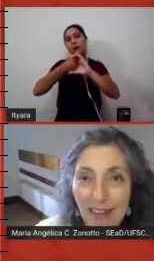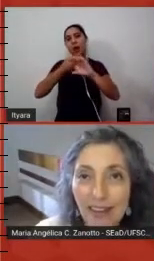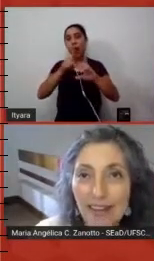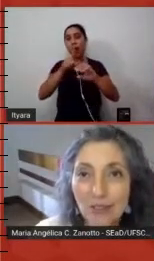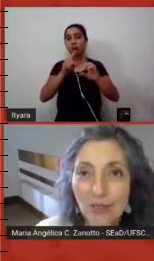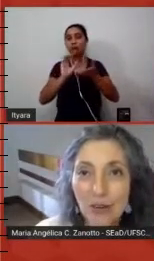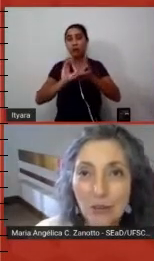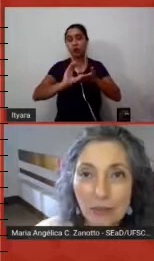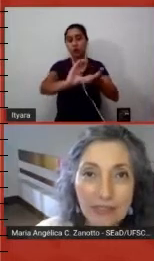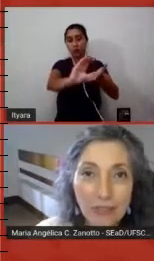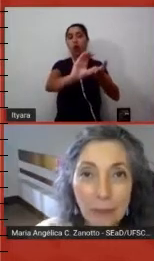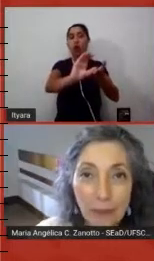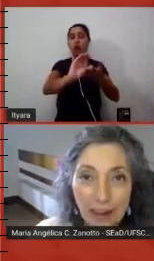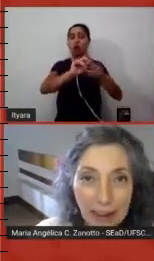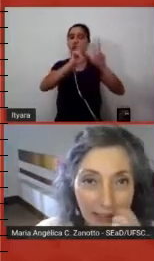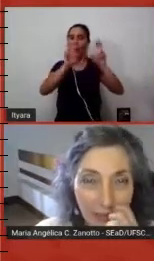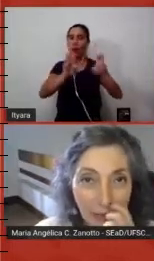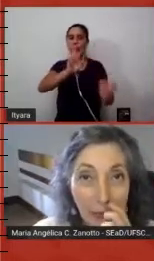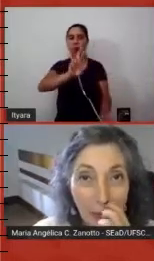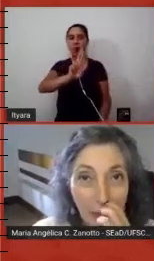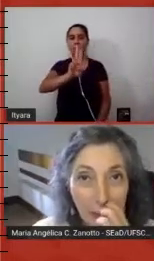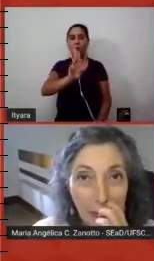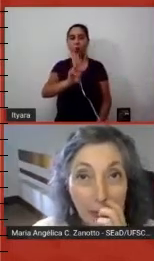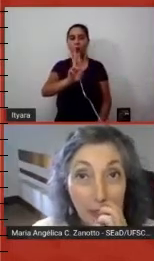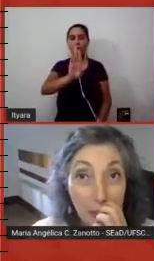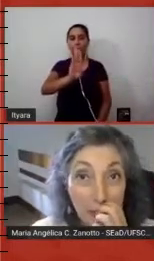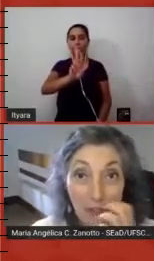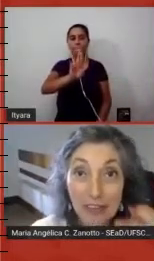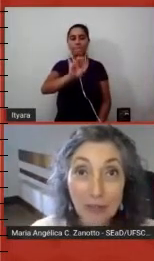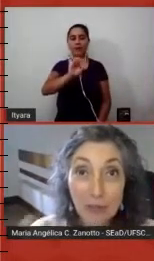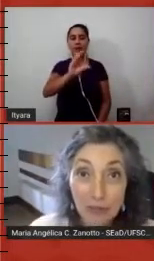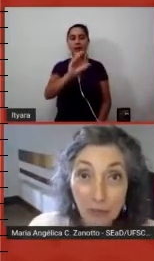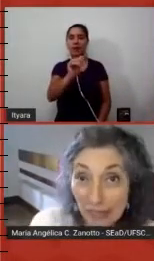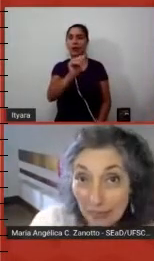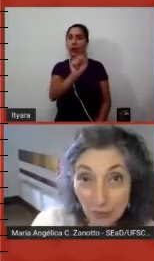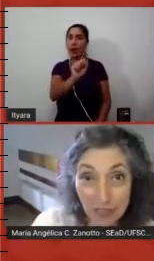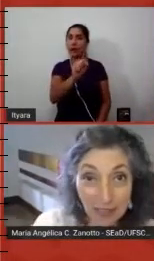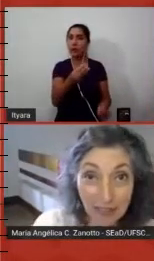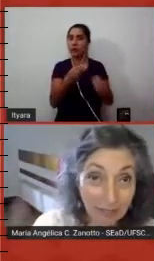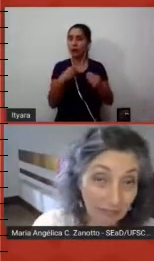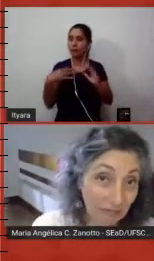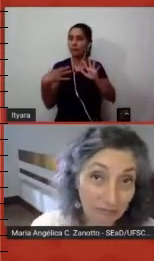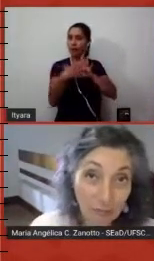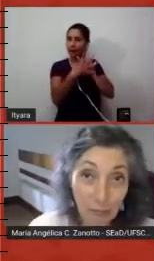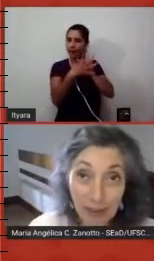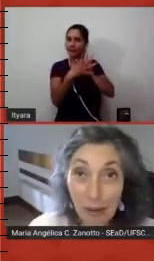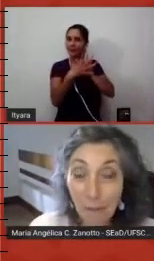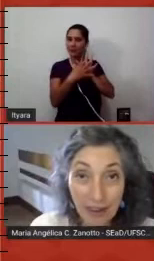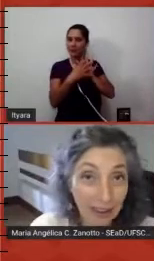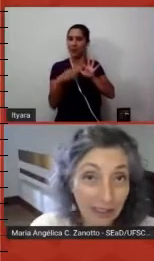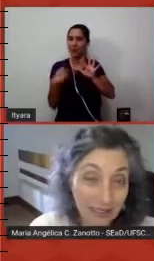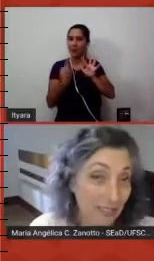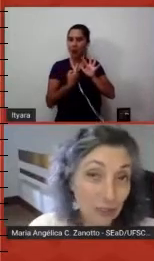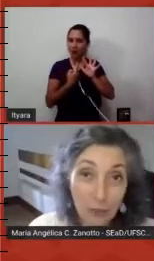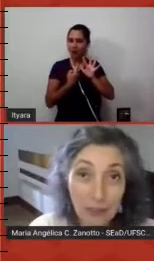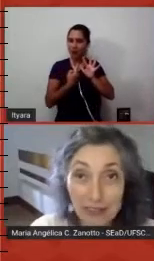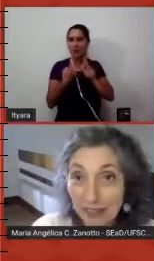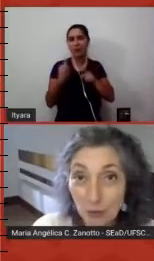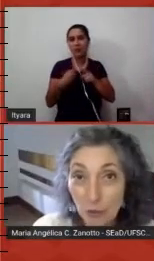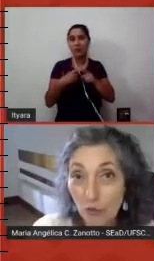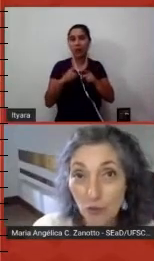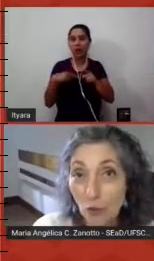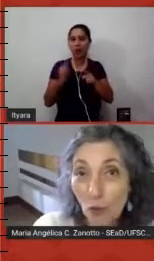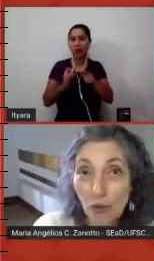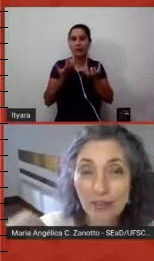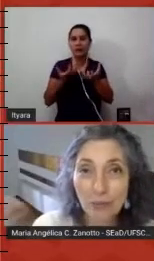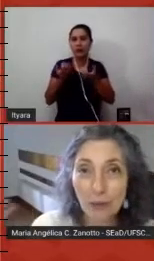rubricas, e isso causou bastante impacto. A gente tem feito movimentos aí para